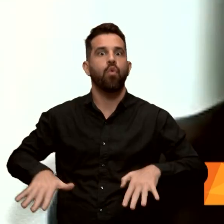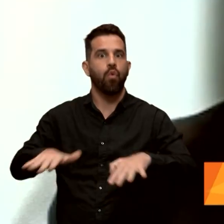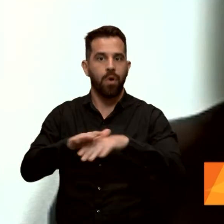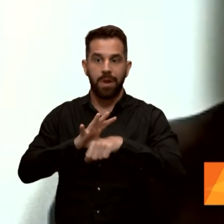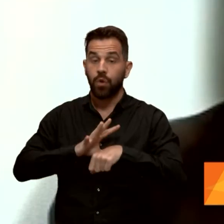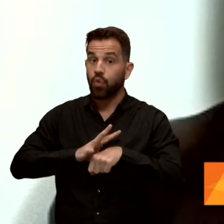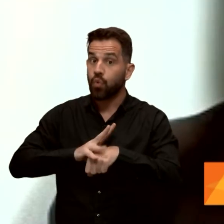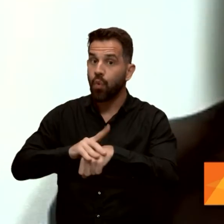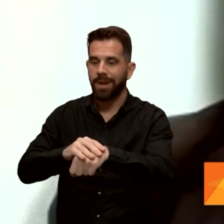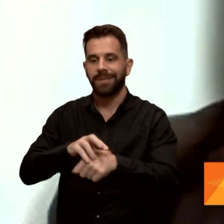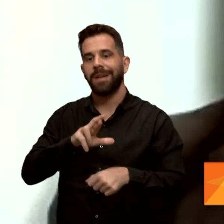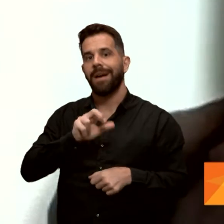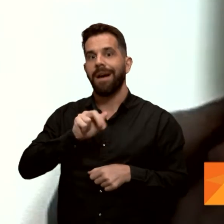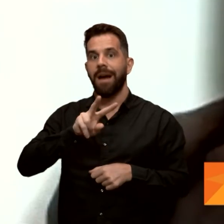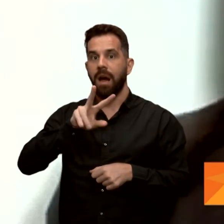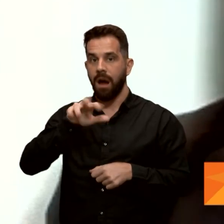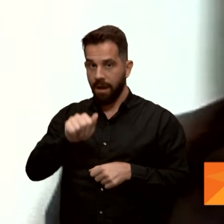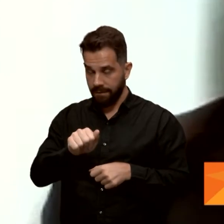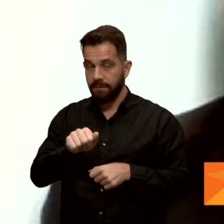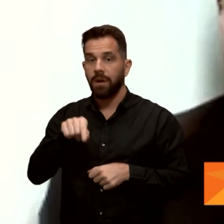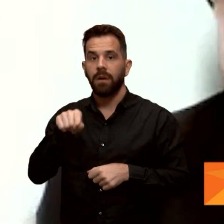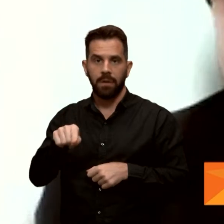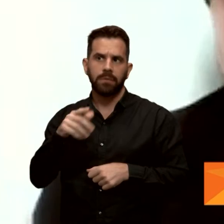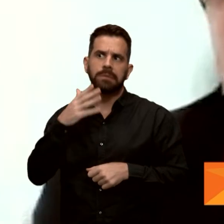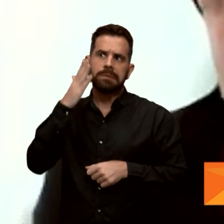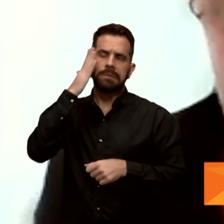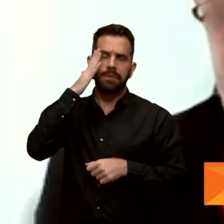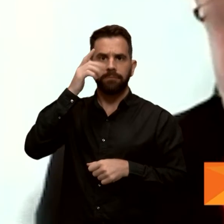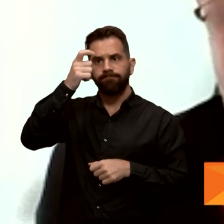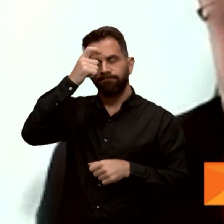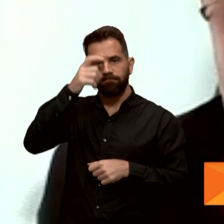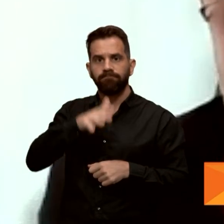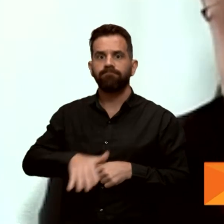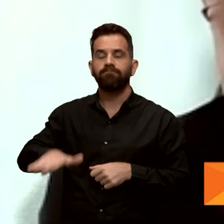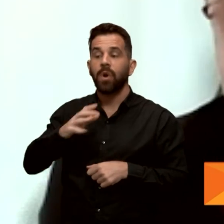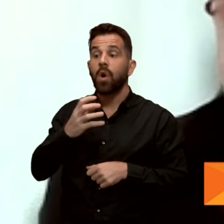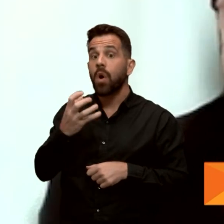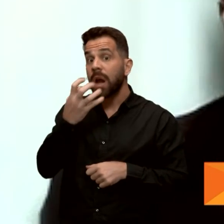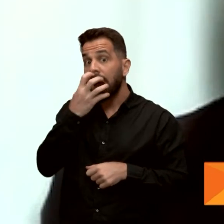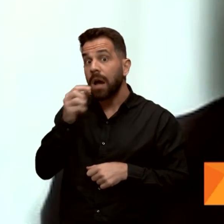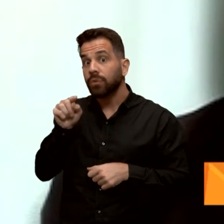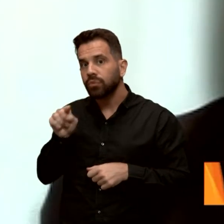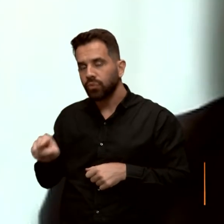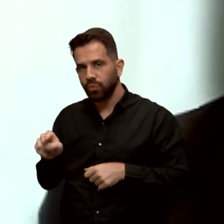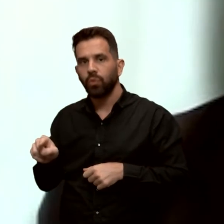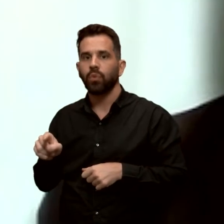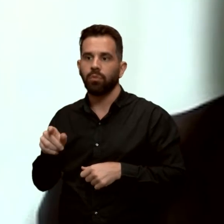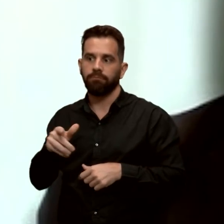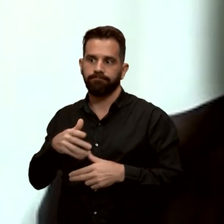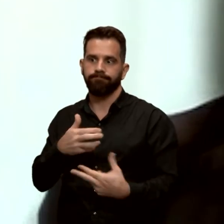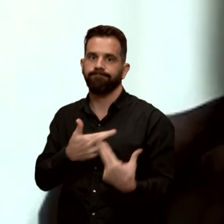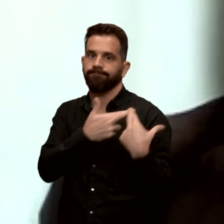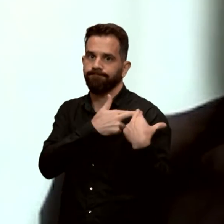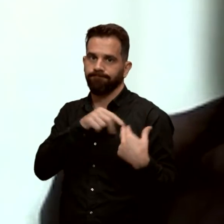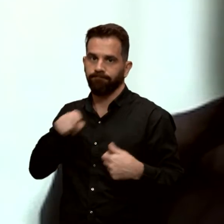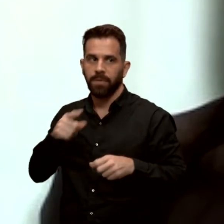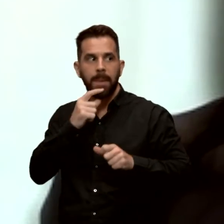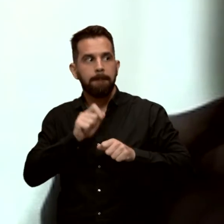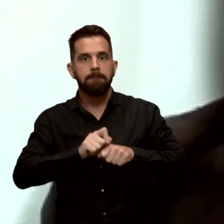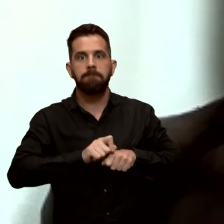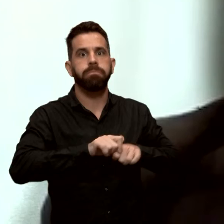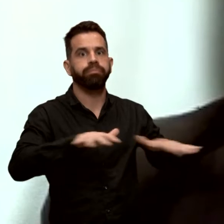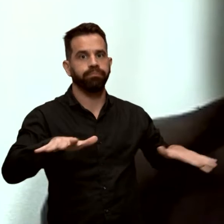um consenso de que o cão é o principal responsável da transmissão pelo vírus da raiva nas cidades. Todos os locais que